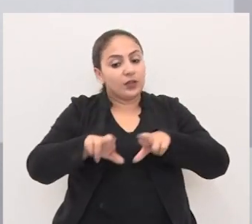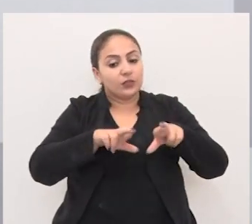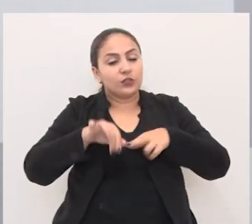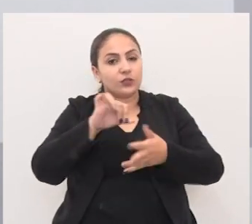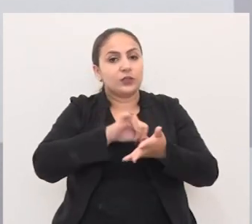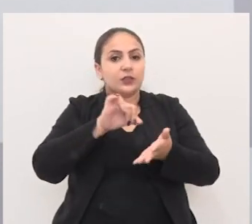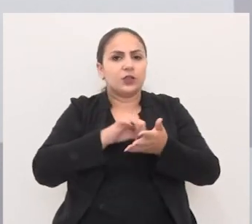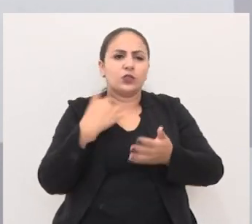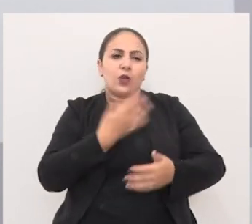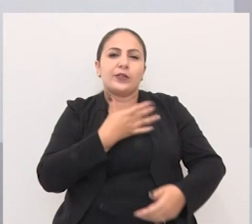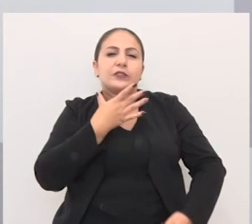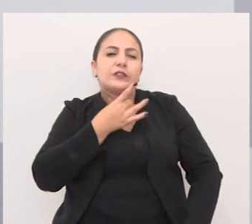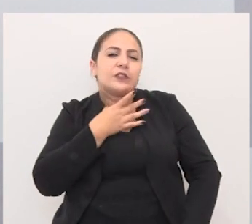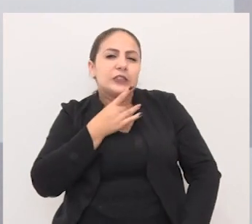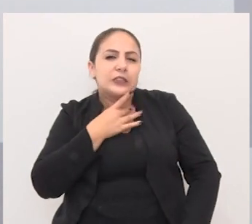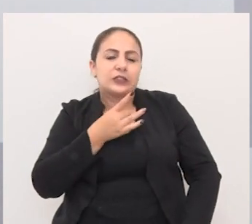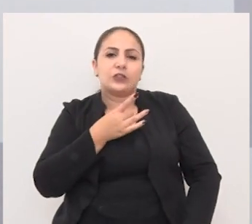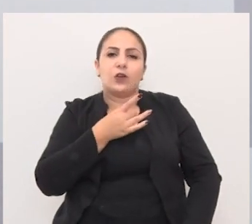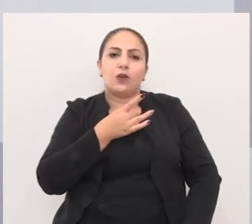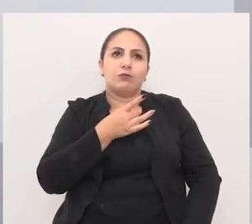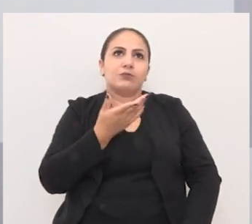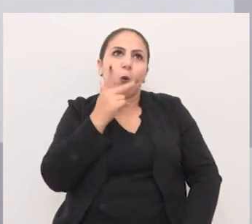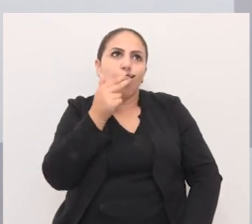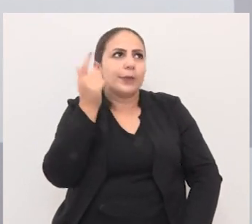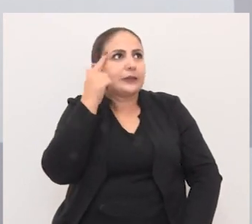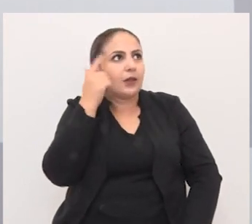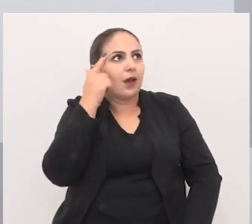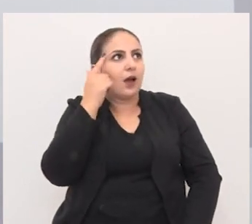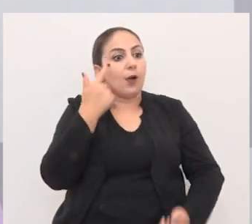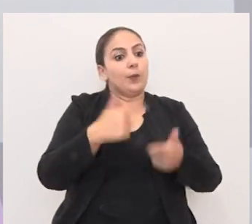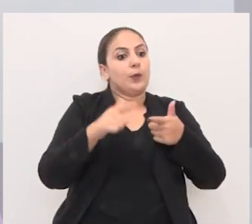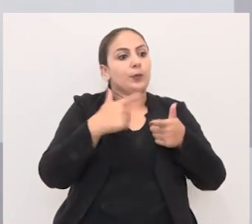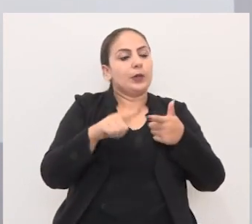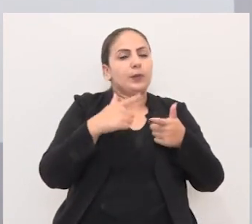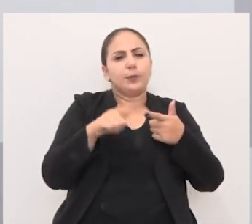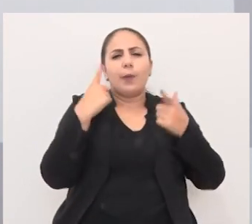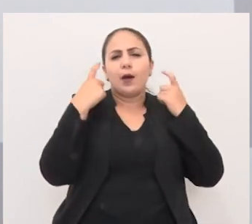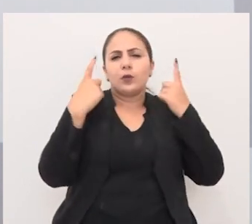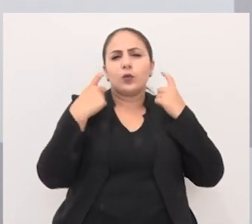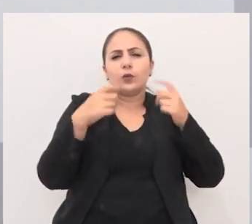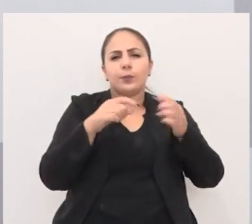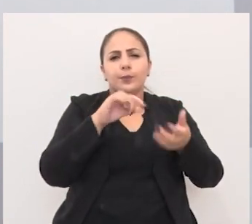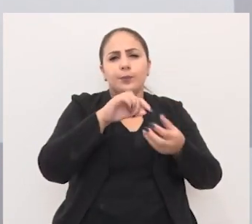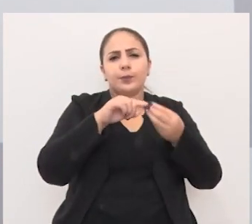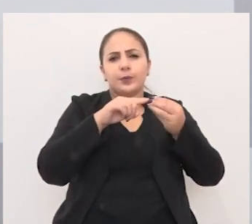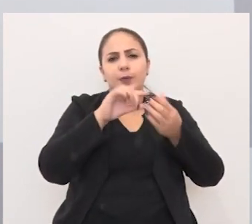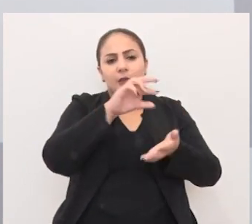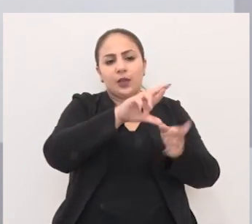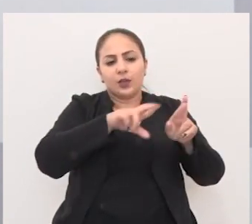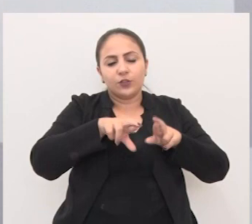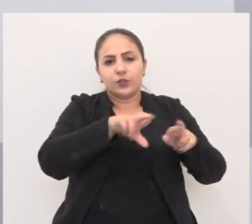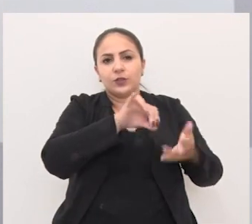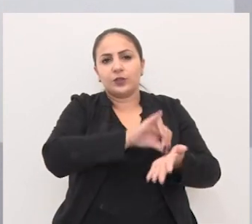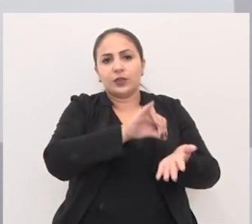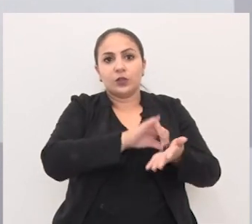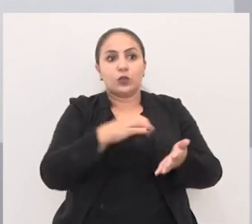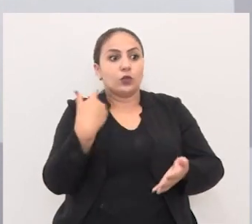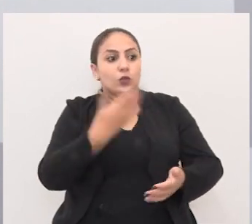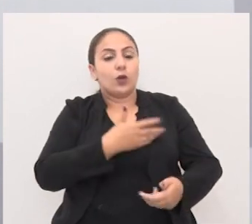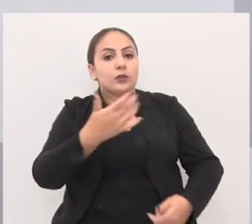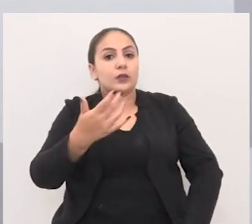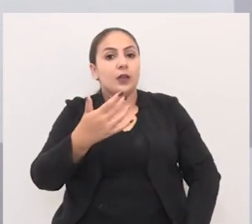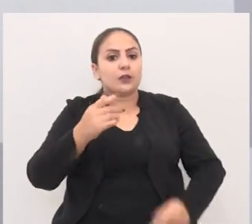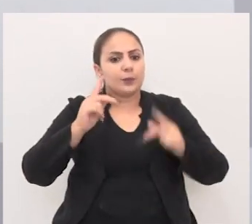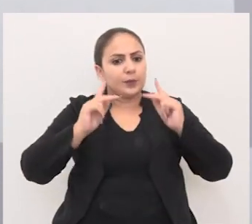muito esse vício de colocar sobre o problema da perturbação do sossego público, principalmente na região central. Mas eu tenho recebido já